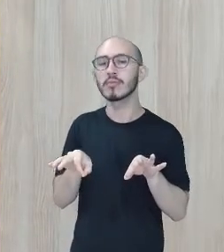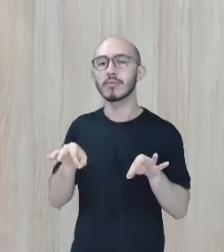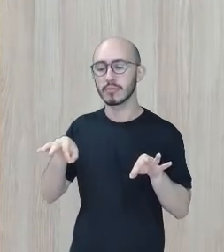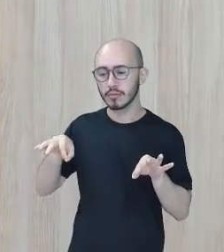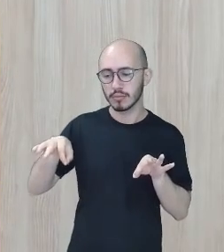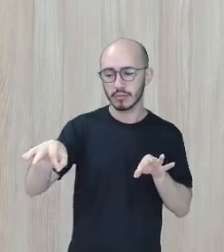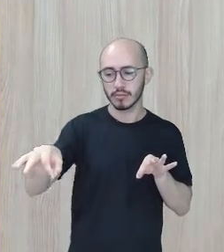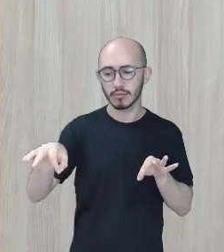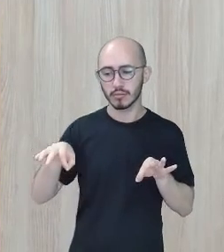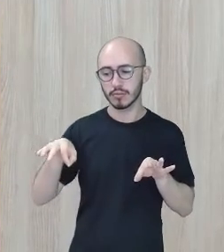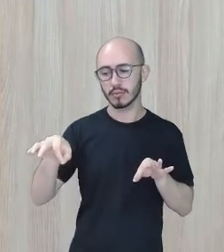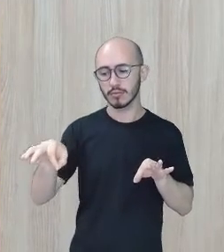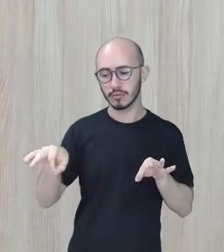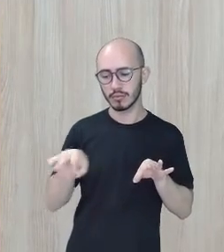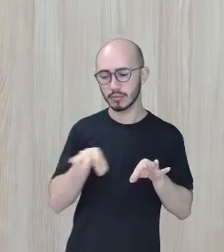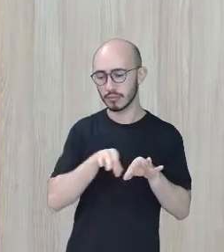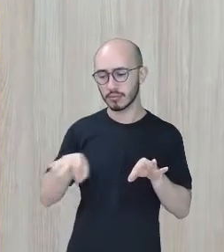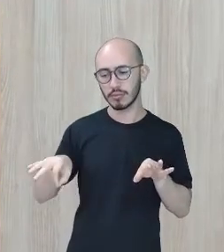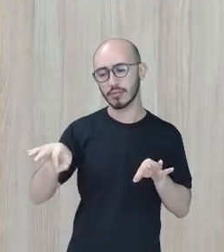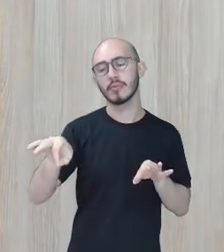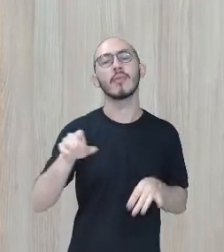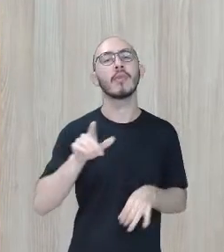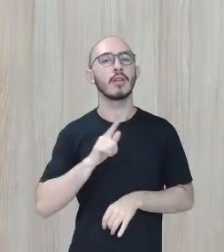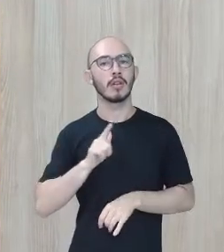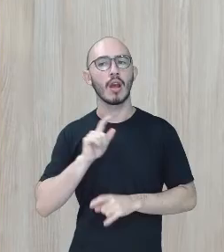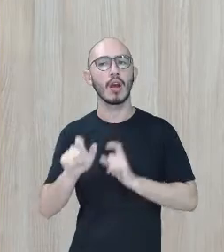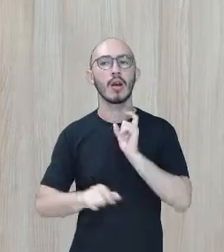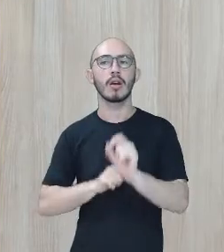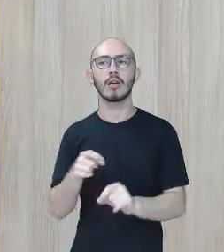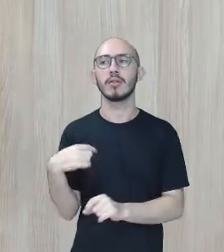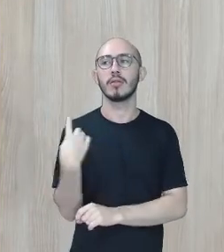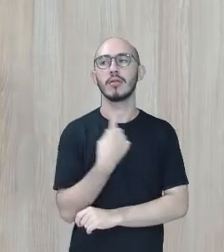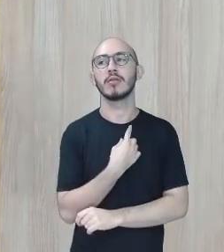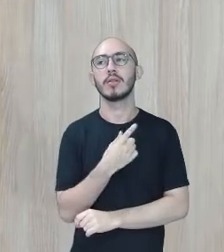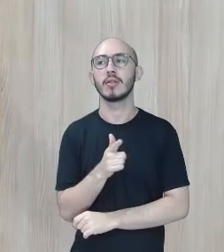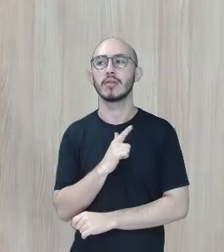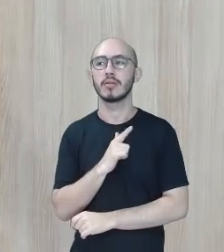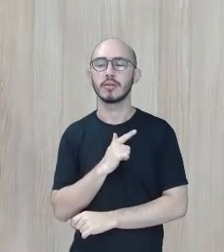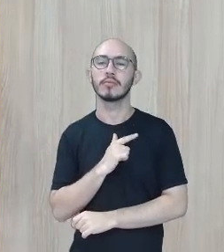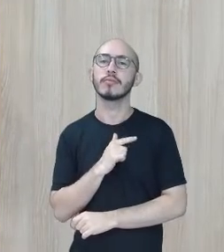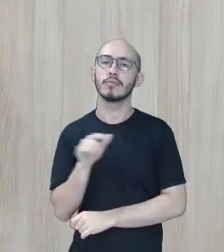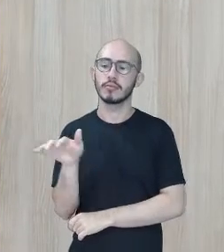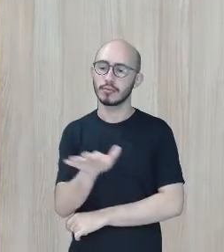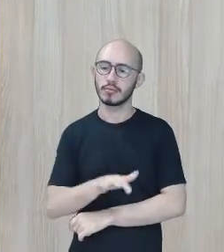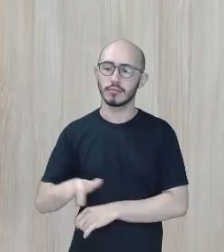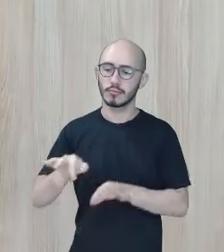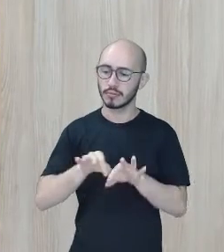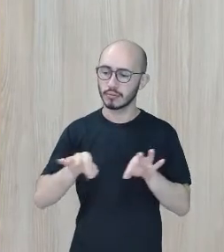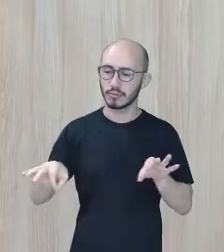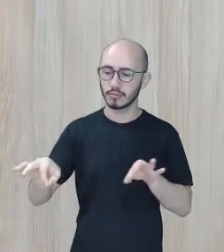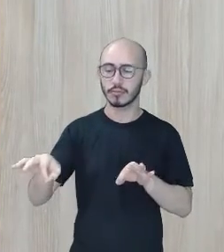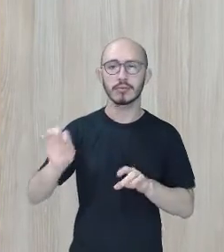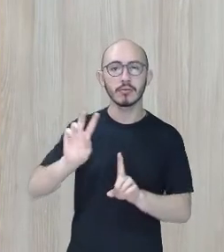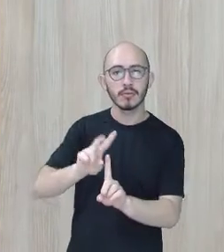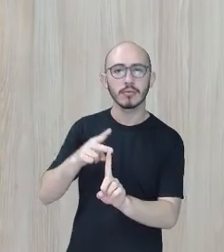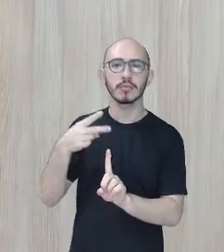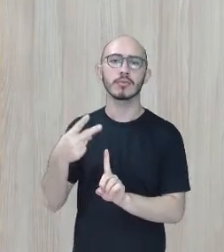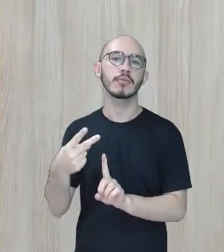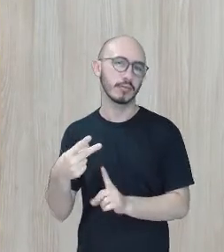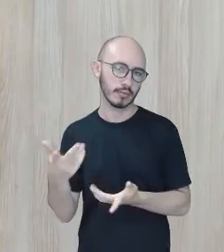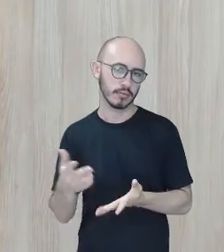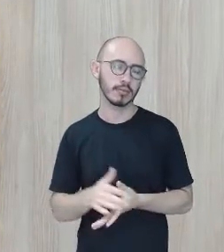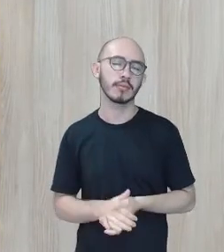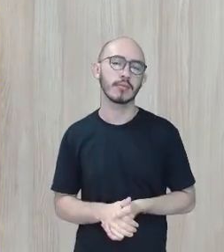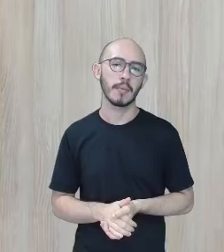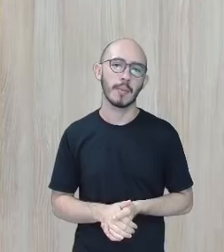também a largura, tá joia? Que faz com que a gente tenha aí uma medida elevada ao quadrado. Então você